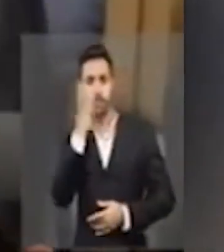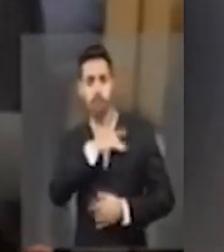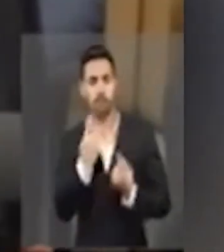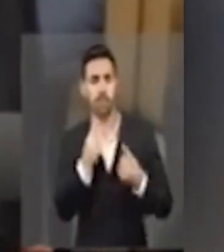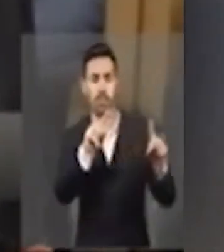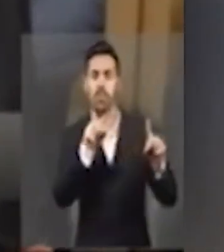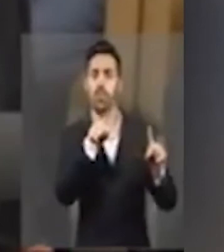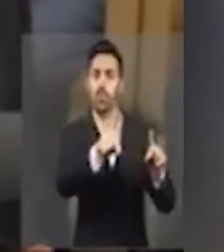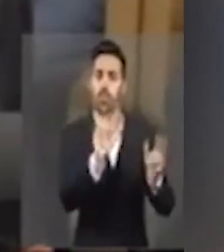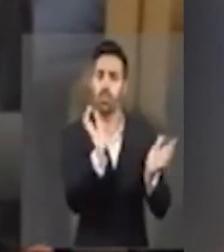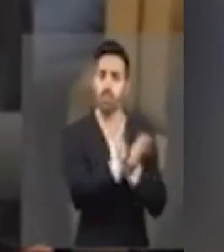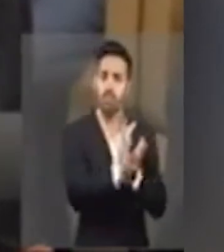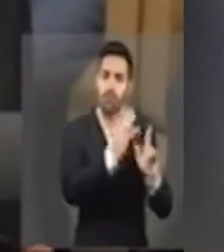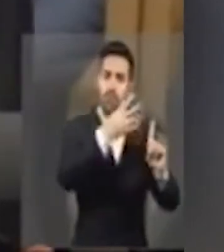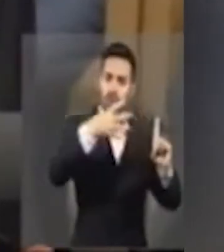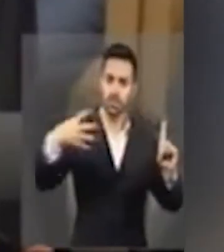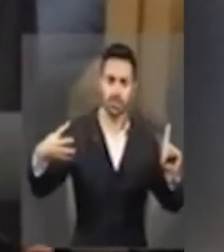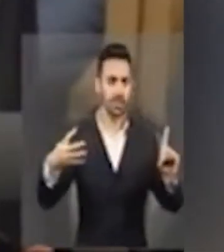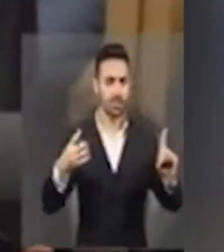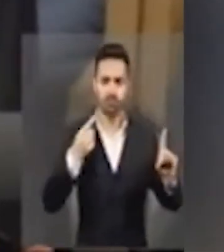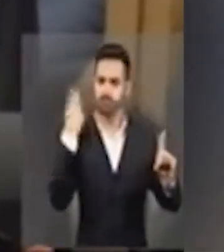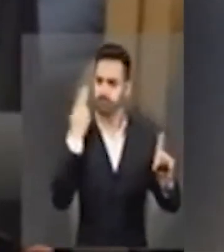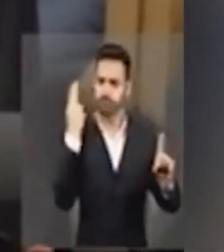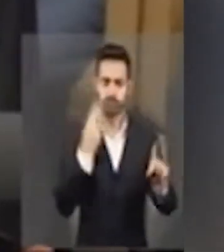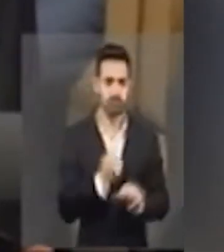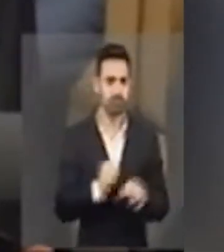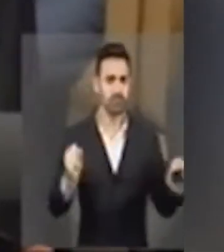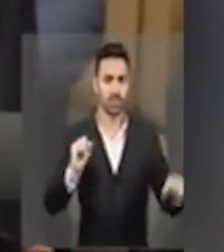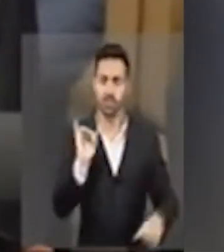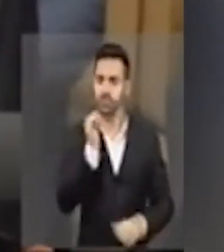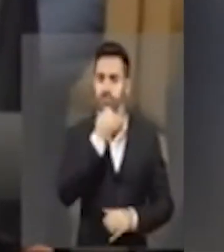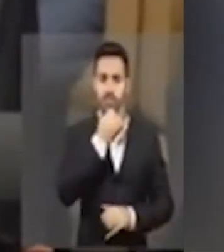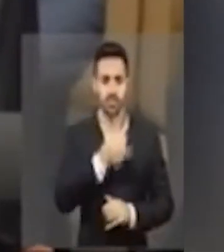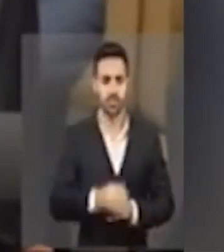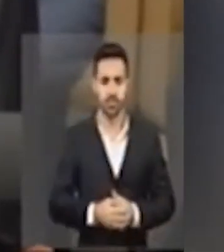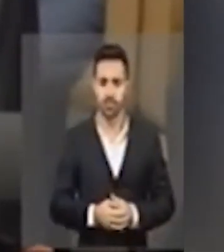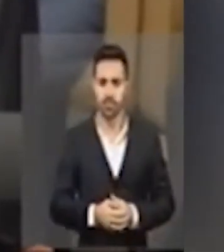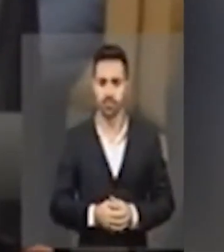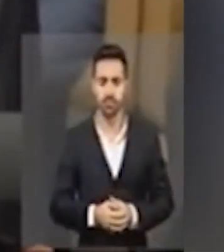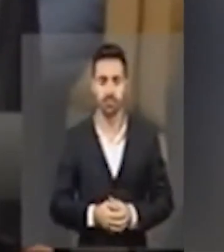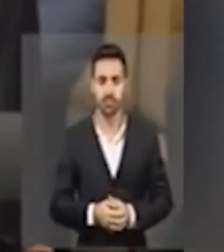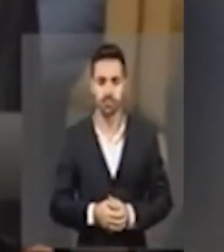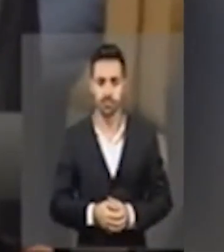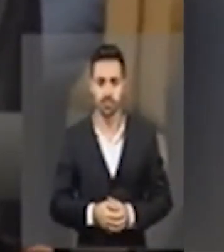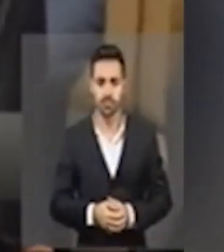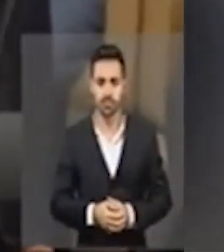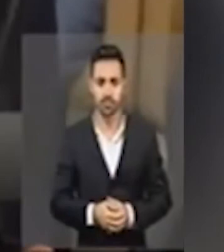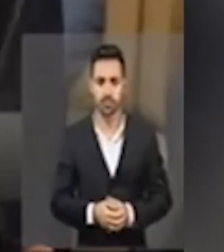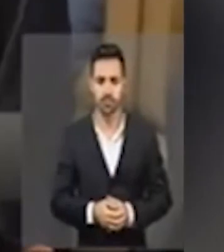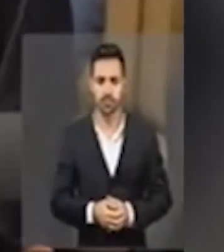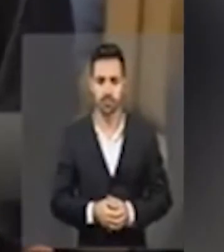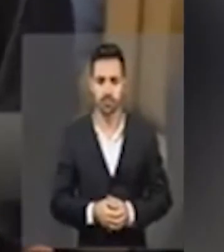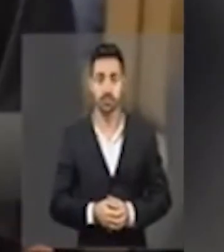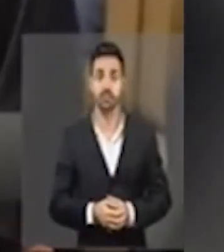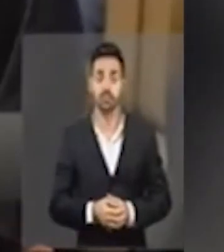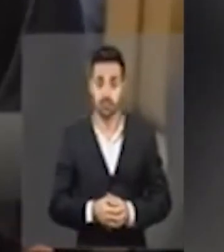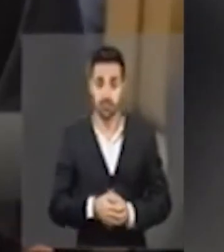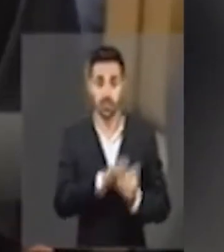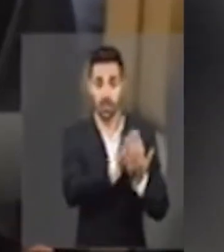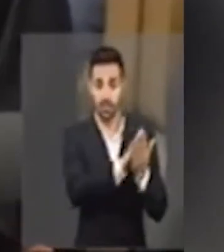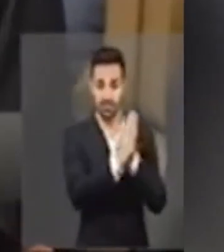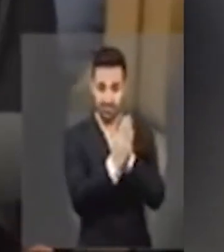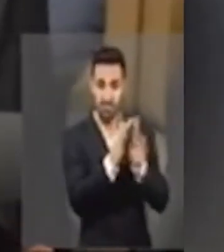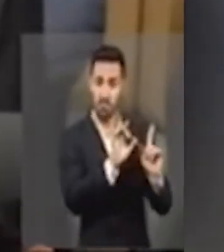i é enfim é lamentável eu queria deixar claro que a transfobia